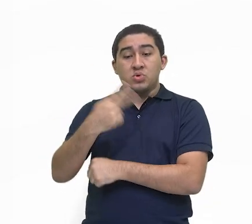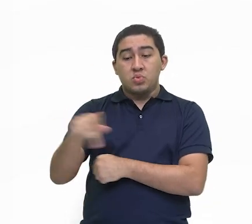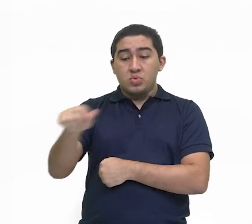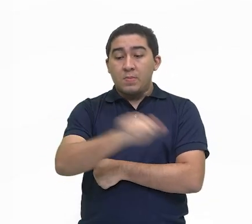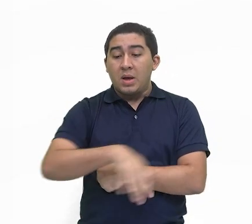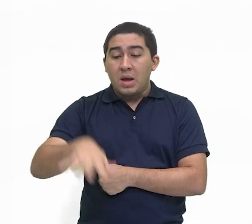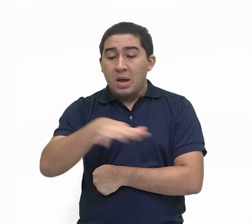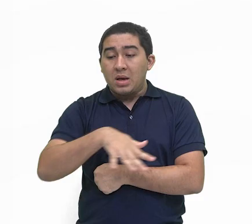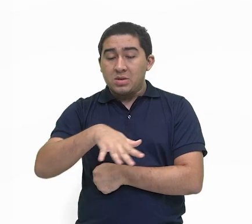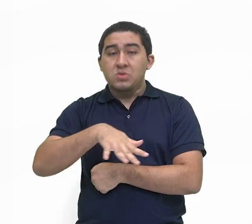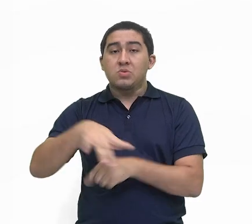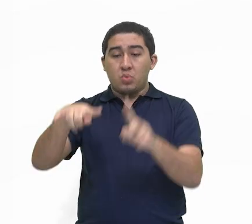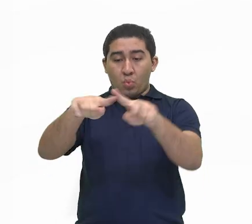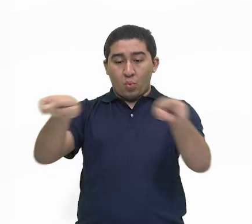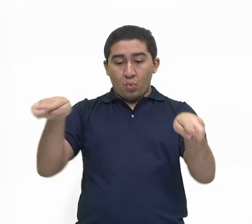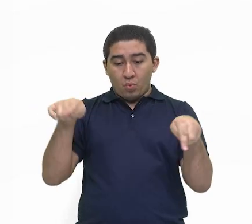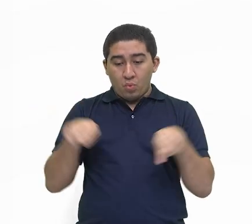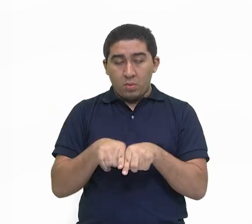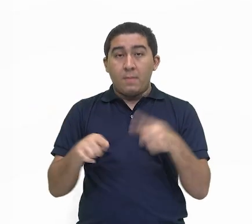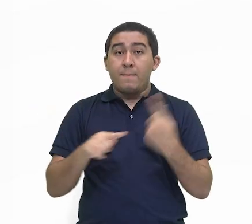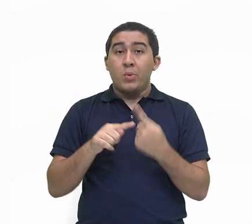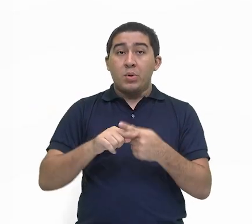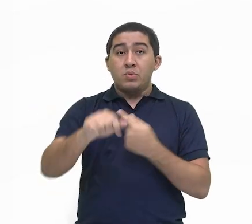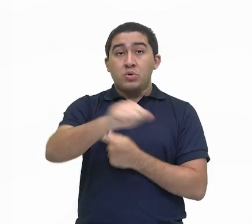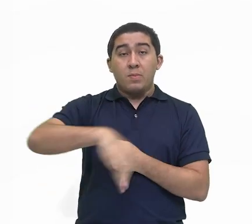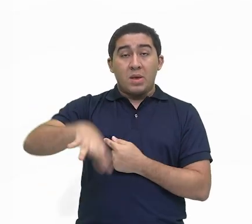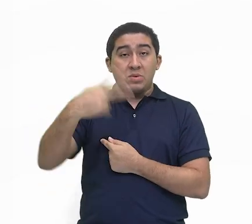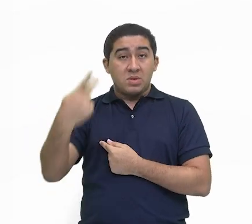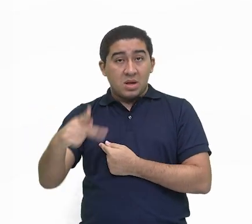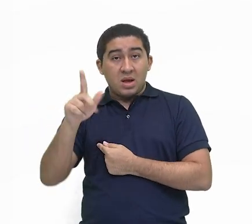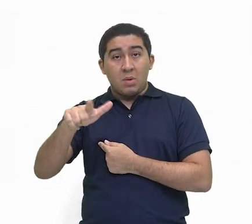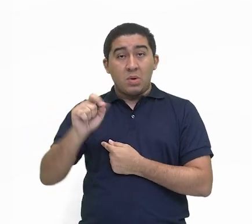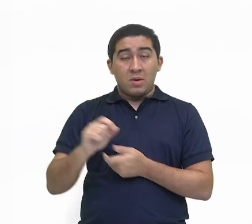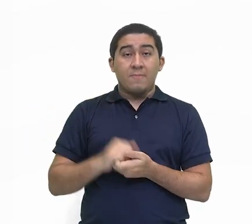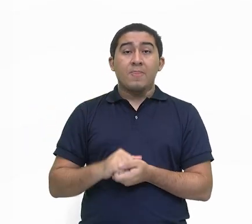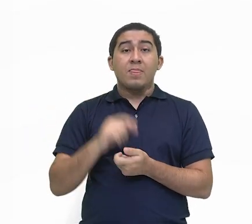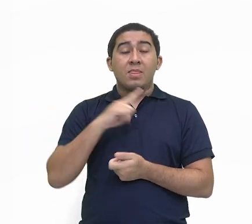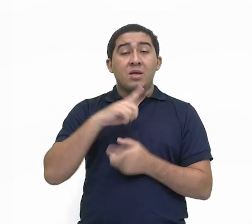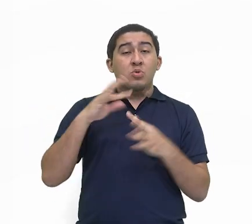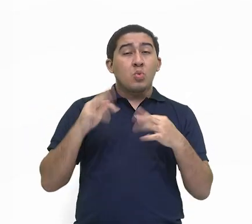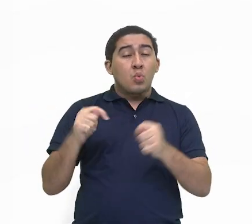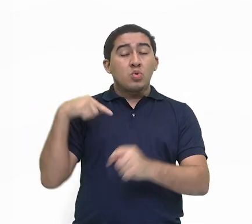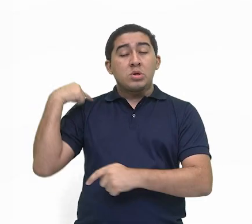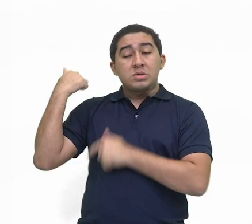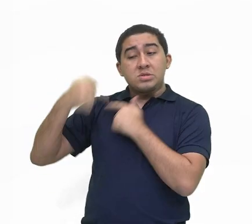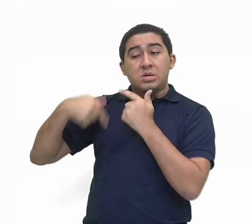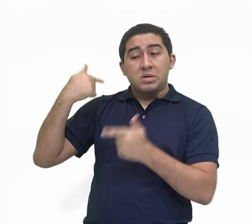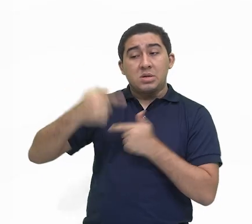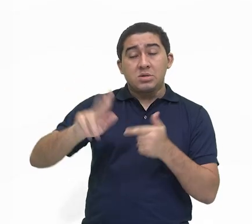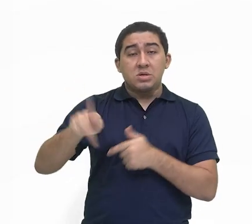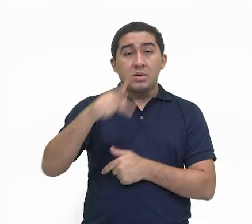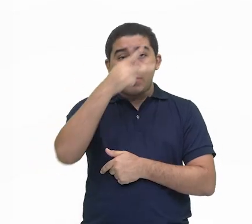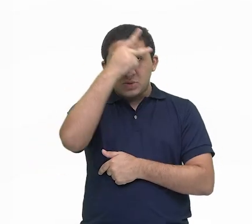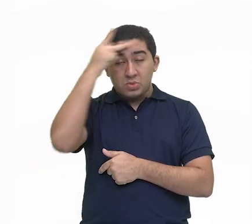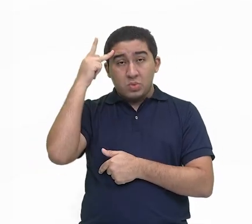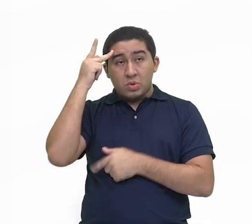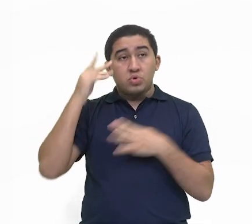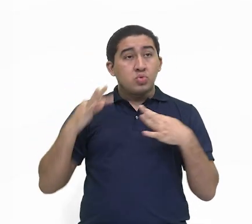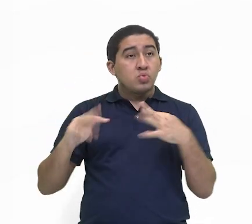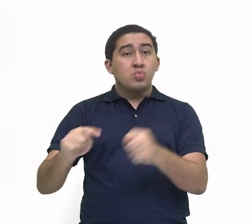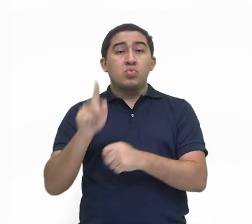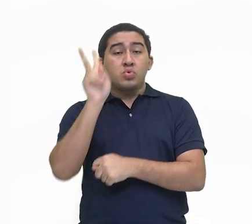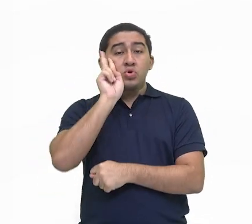seu território, porque no seu território é que estão seus ancestrais, né? Está tudo ali, a